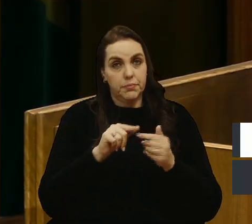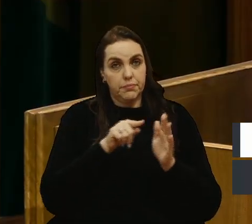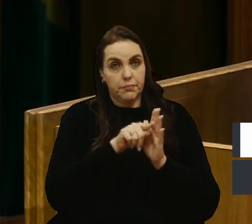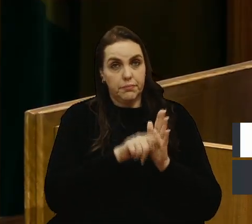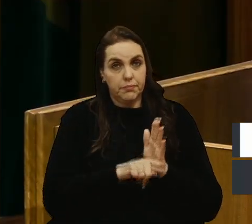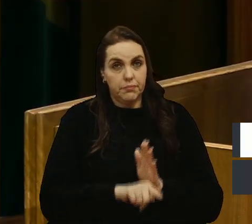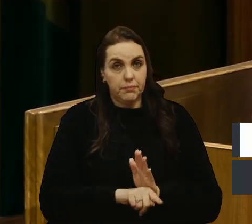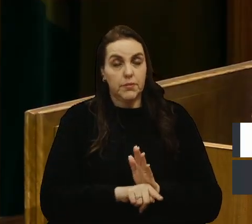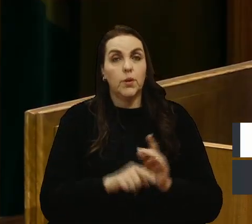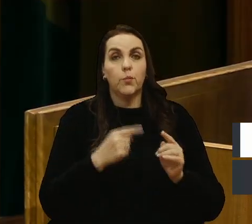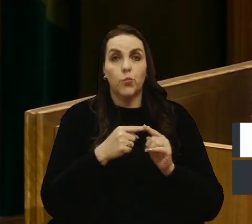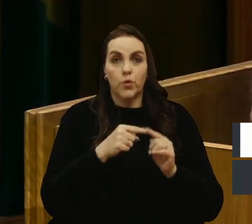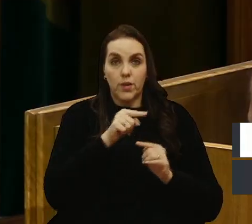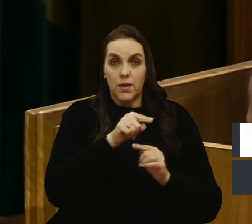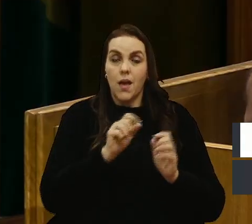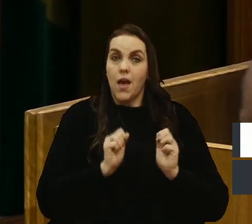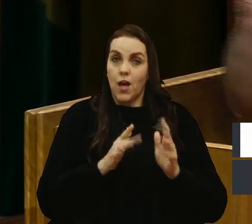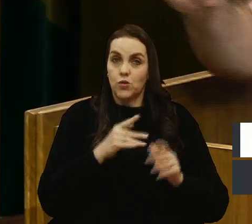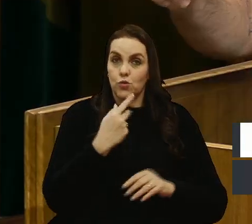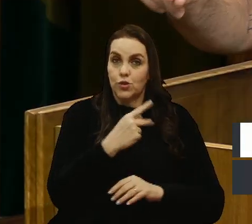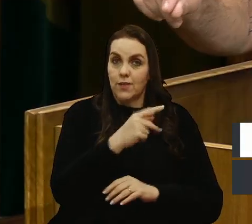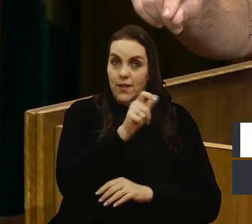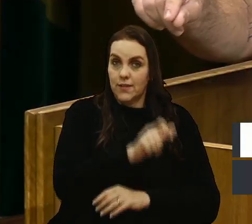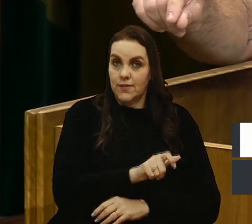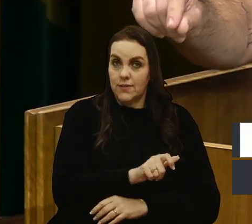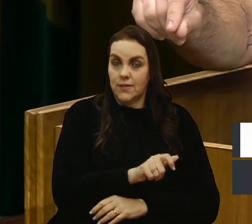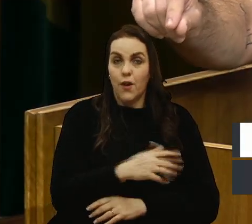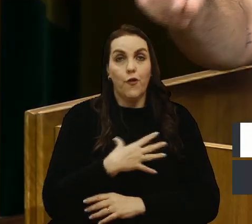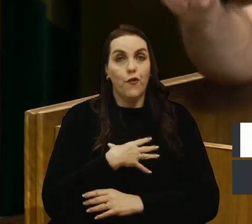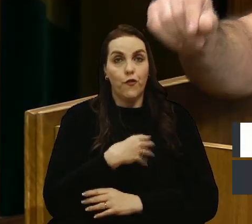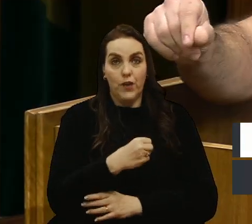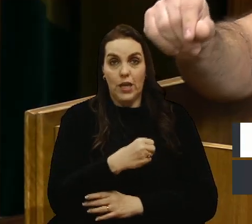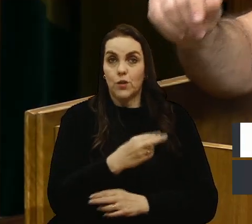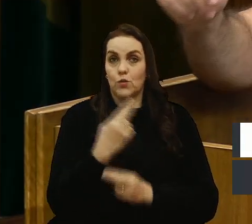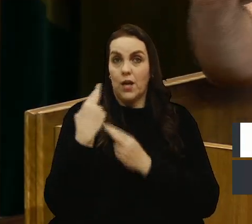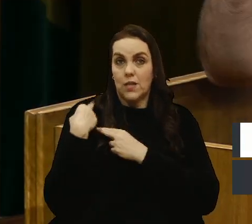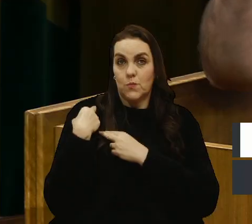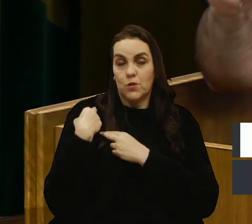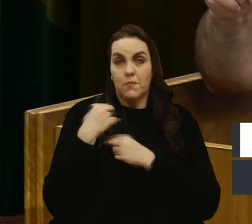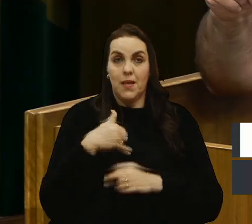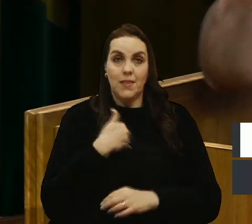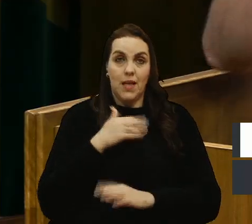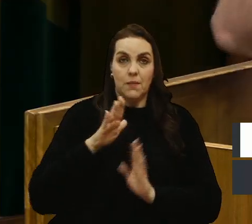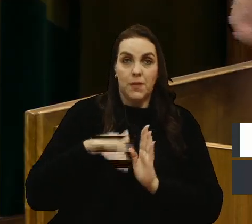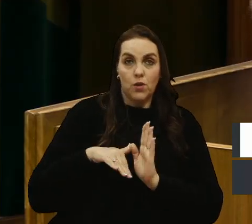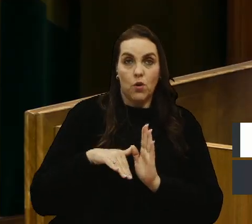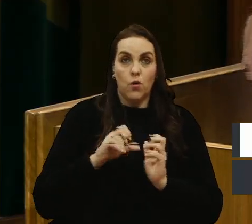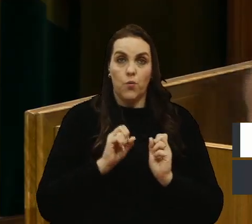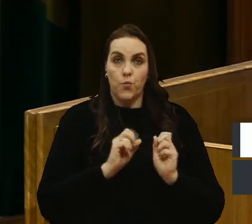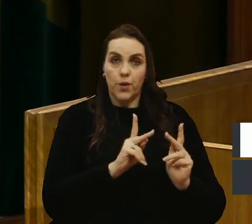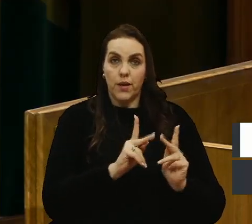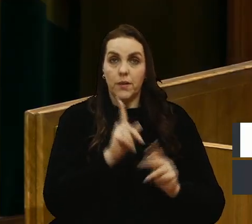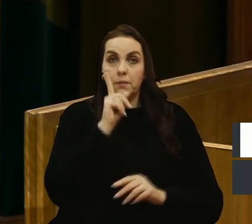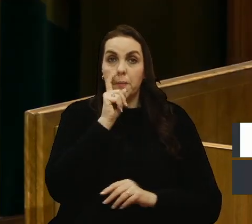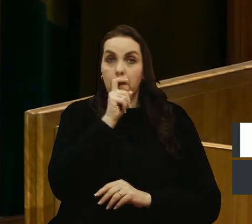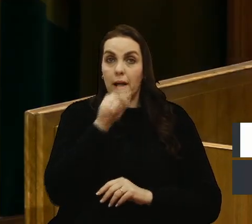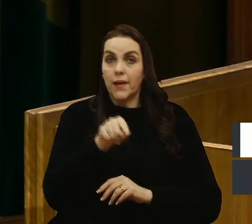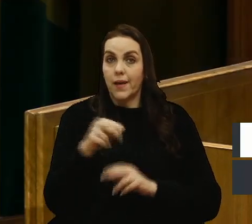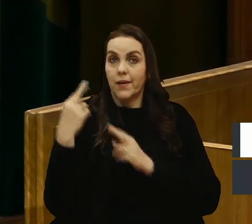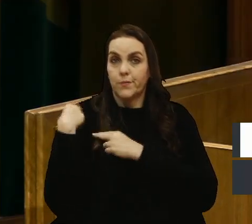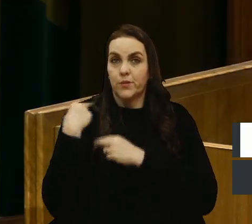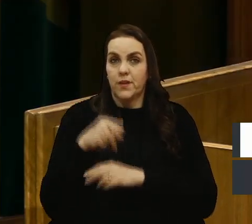por questão das ações dos seus filhos. Os filhos não são responsabilizados porque são menores? Ok, mas os pais são